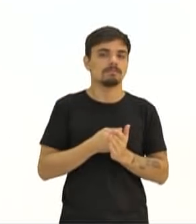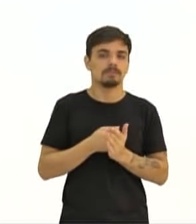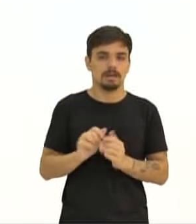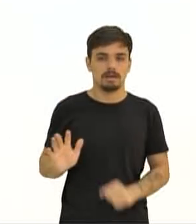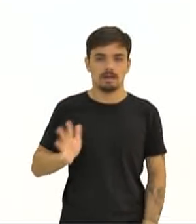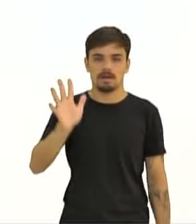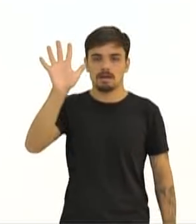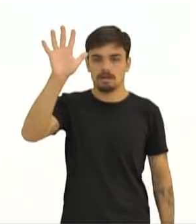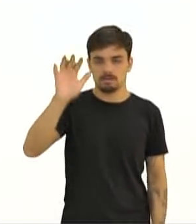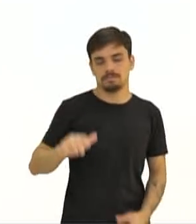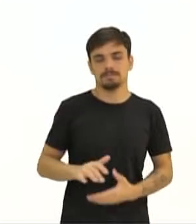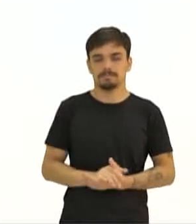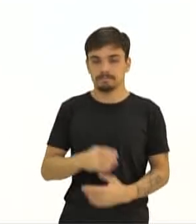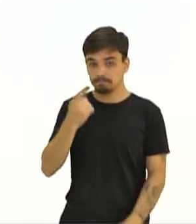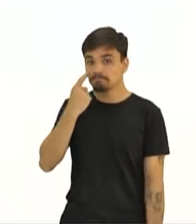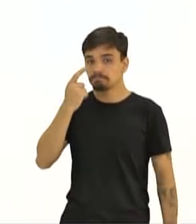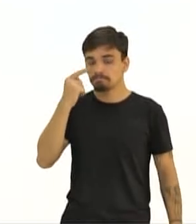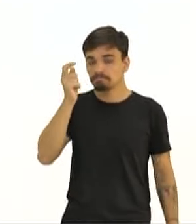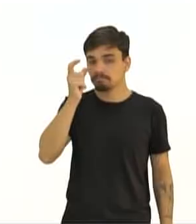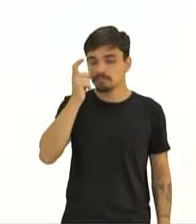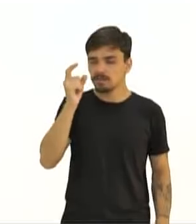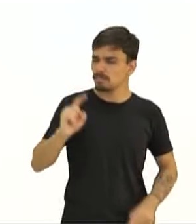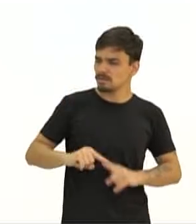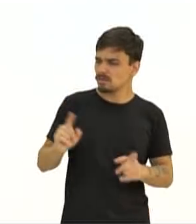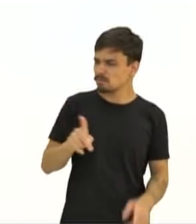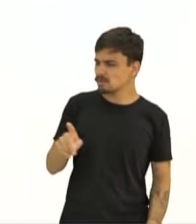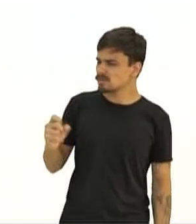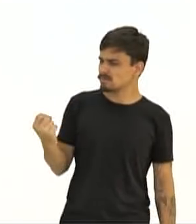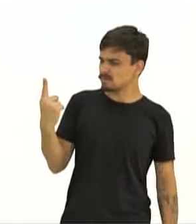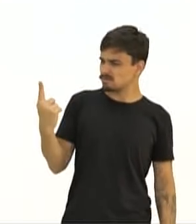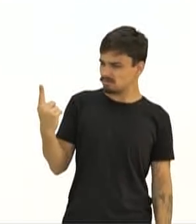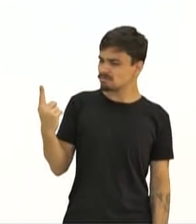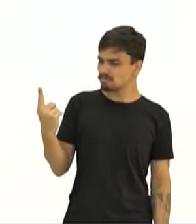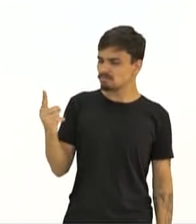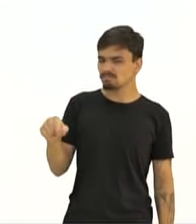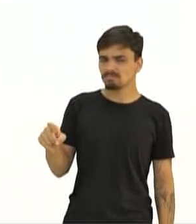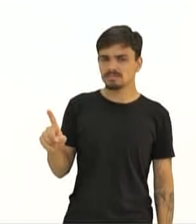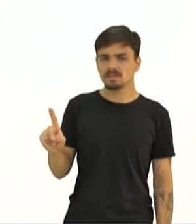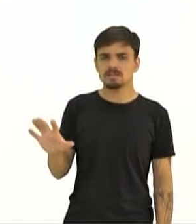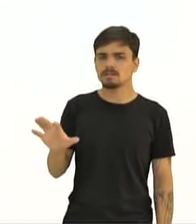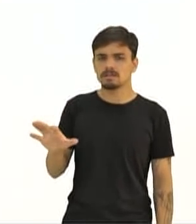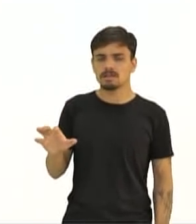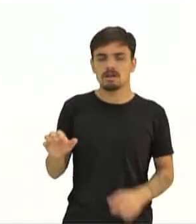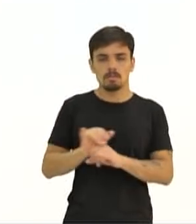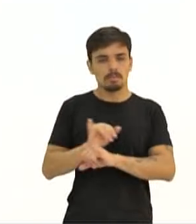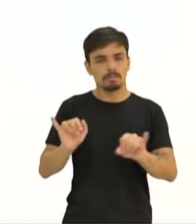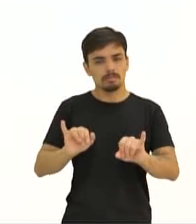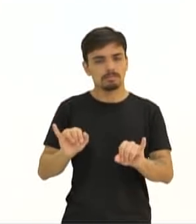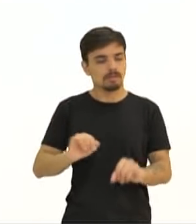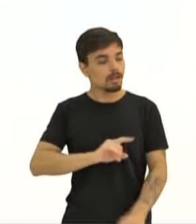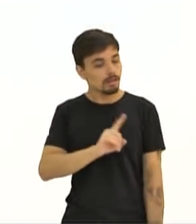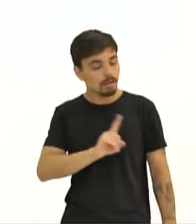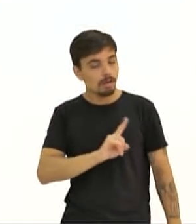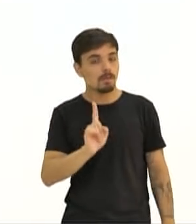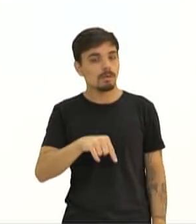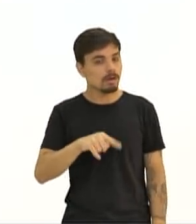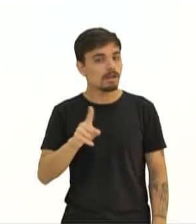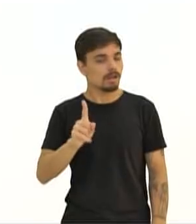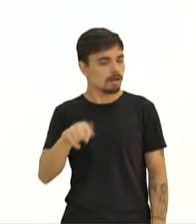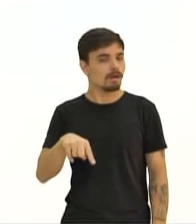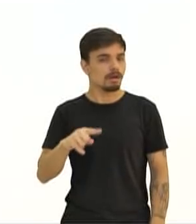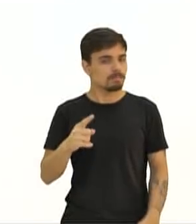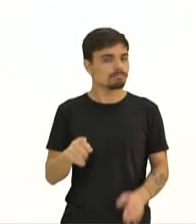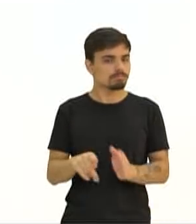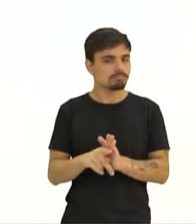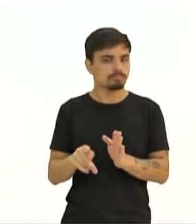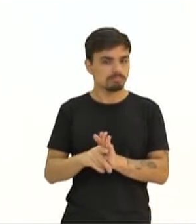caro. Olha que interessante. Nossa, professor, que estranho esse anúncio publicitário. Não,